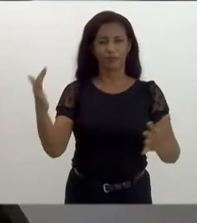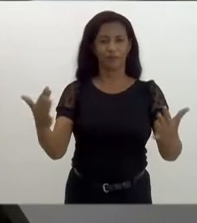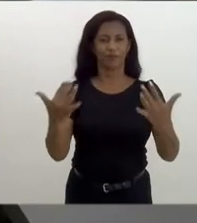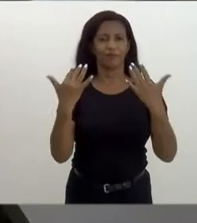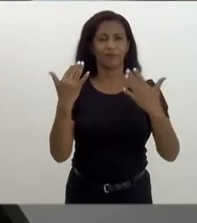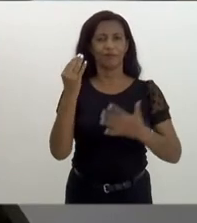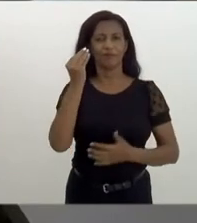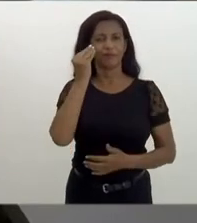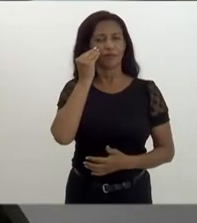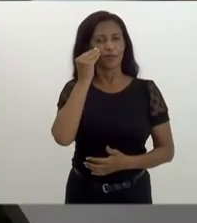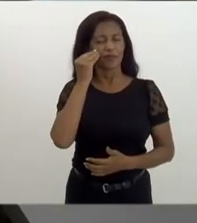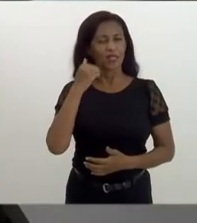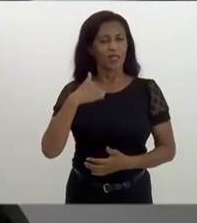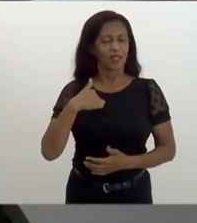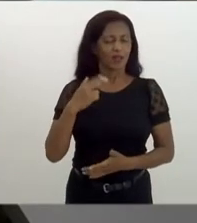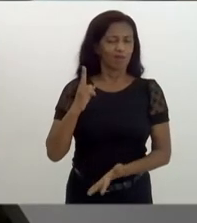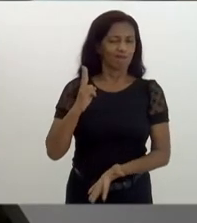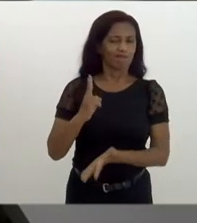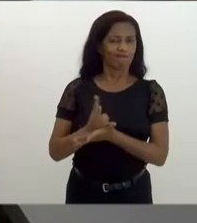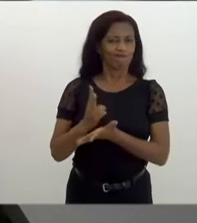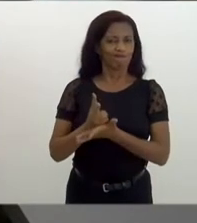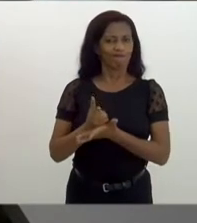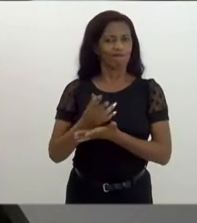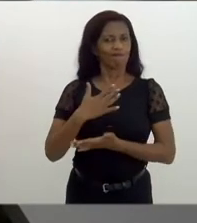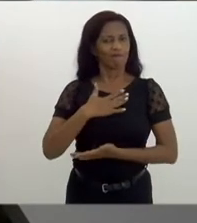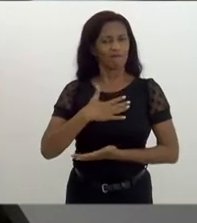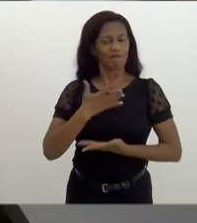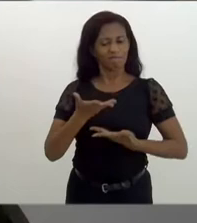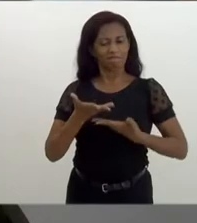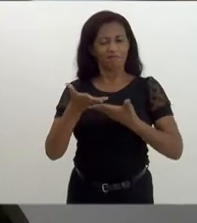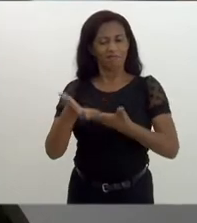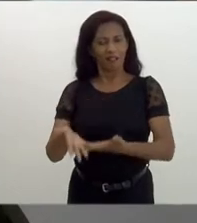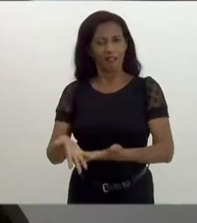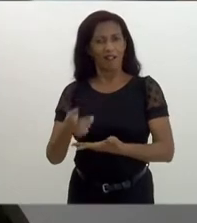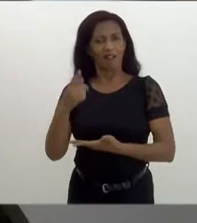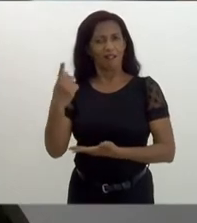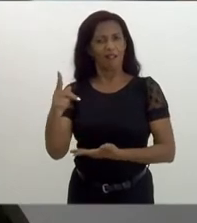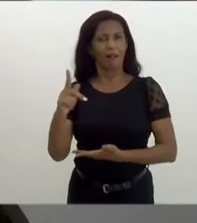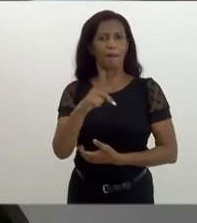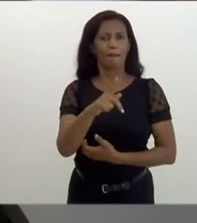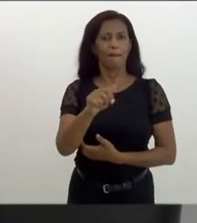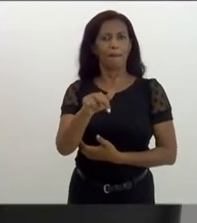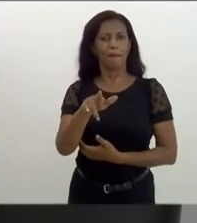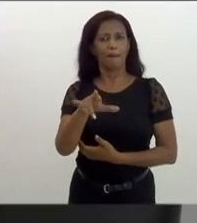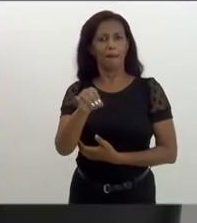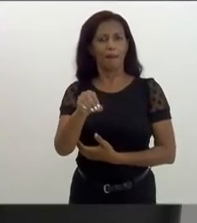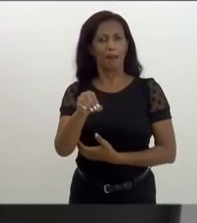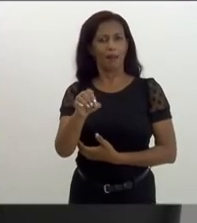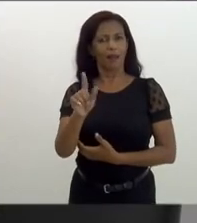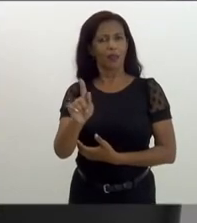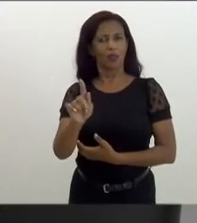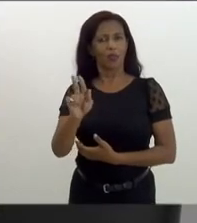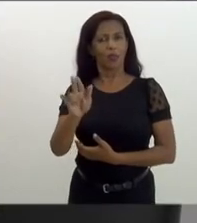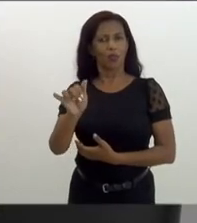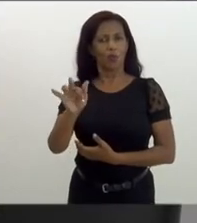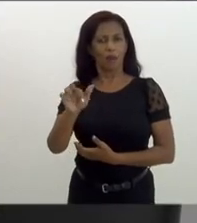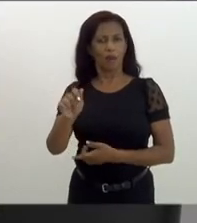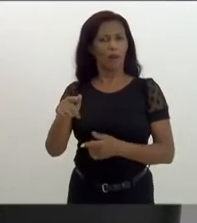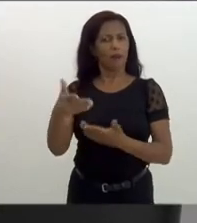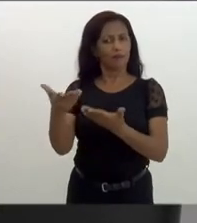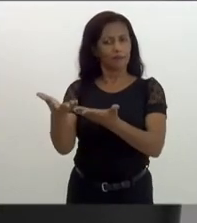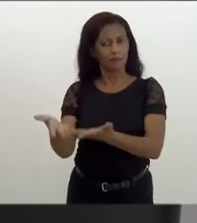que eu sempre fui muito bem recebida no palácio e o senhor como também pelo